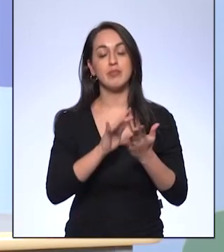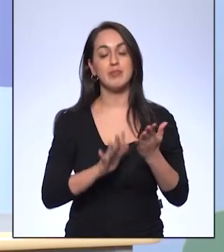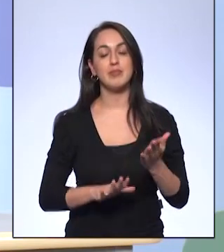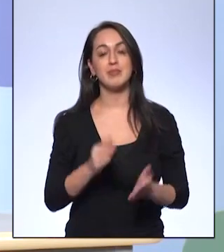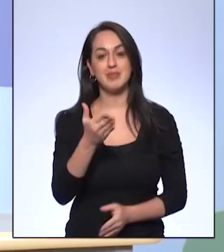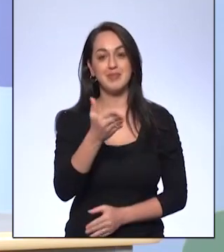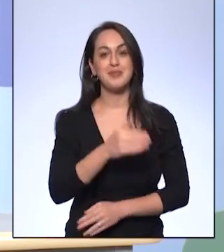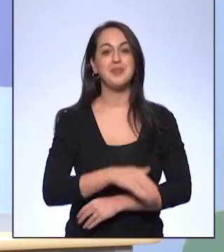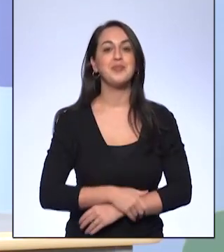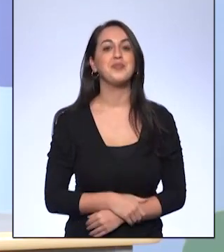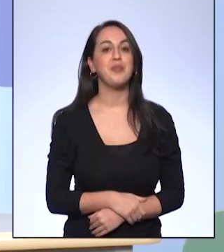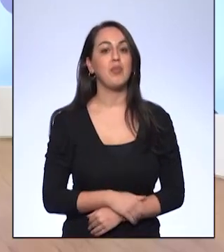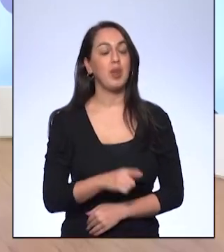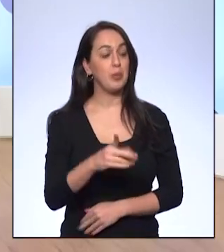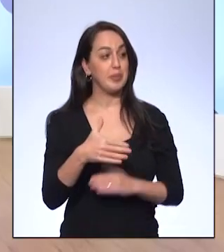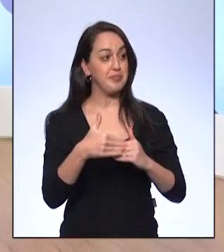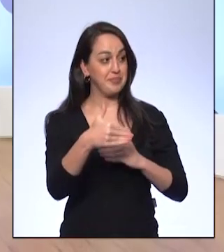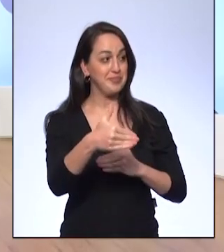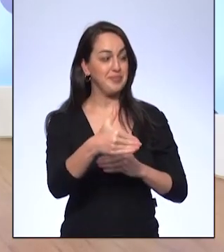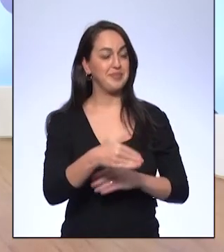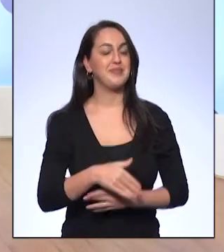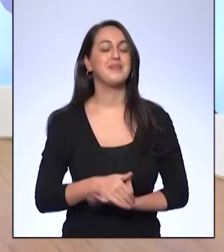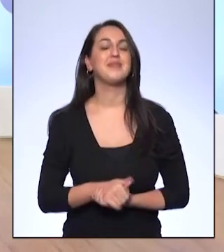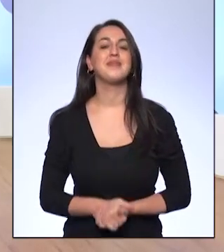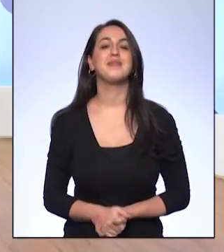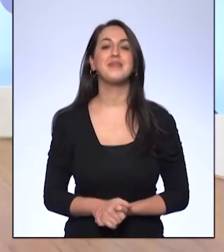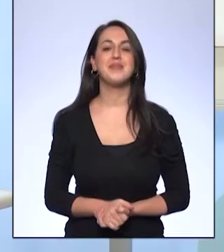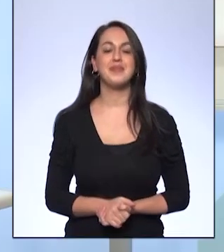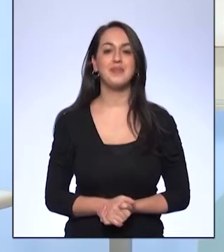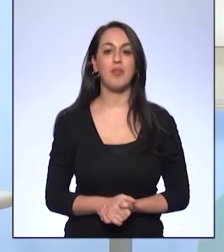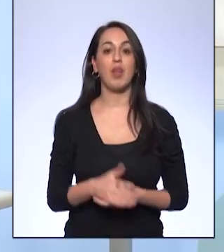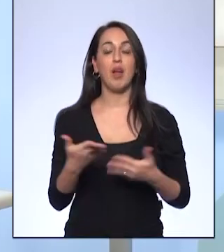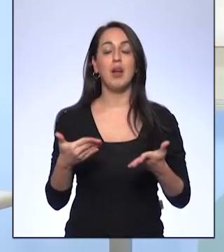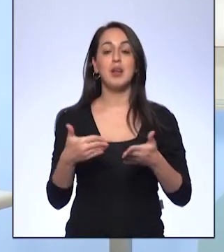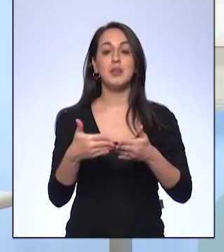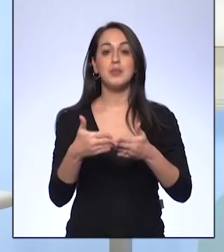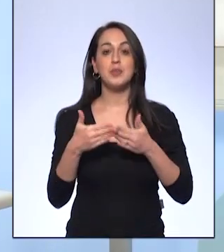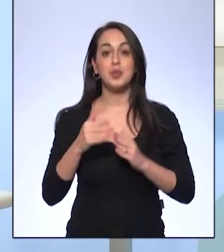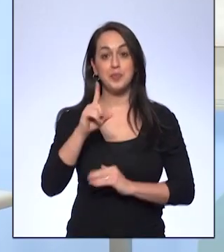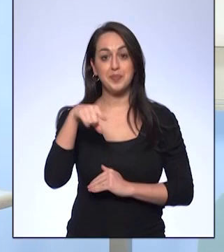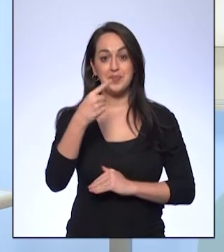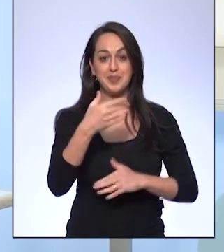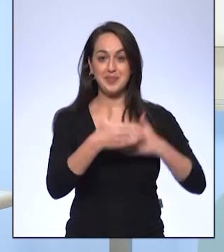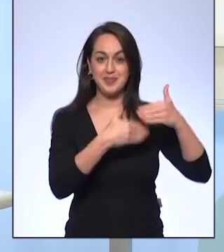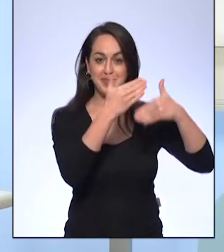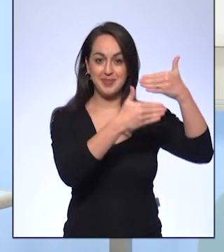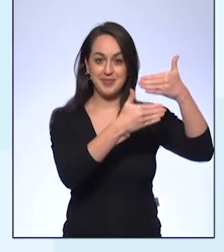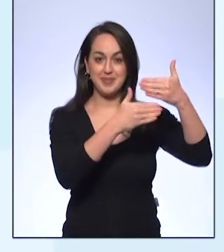também. Professora Inês, vamos começar? Vamos. Por favor, então, próximo slide.